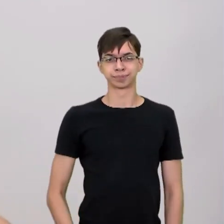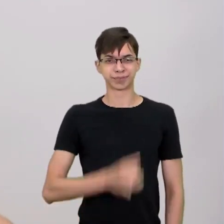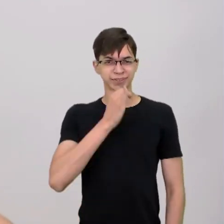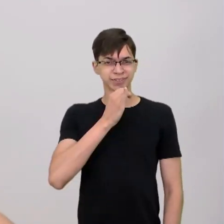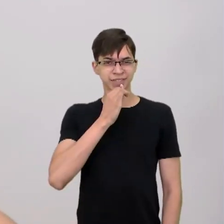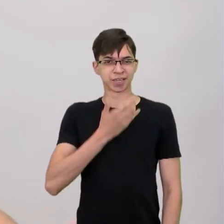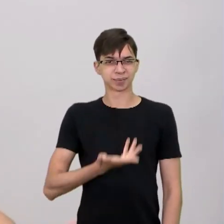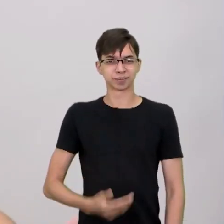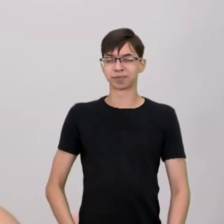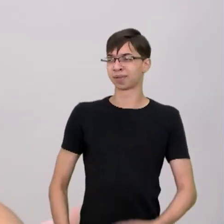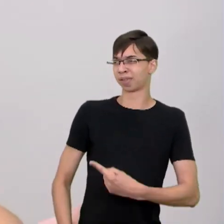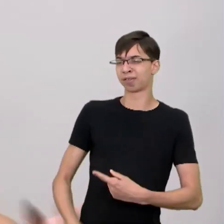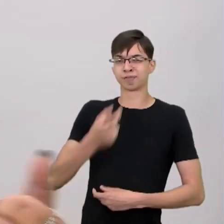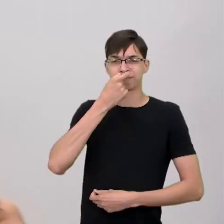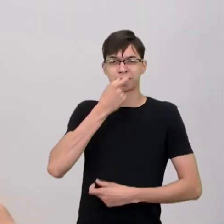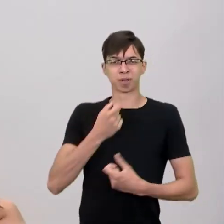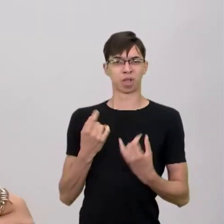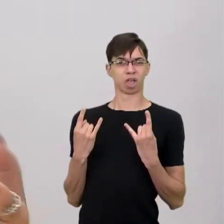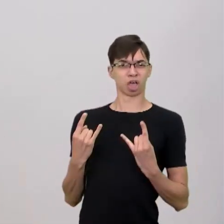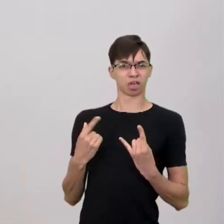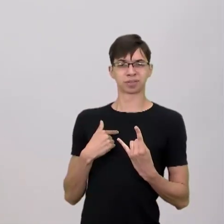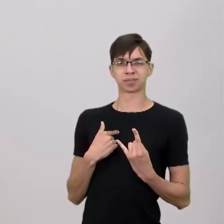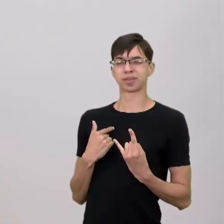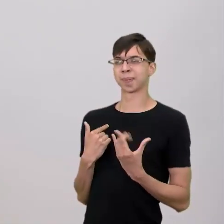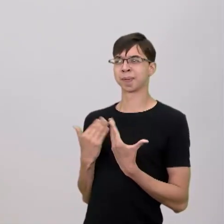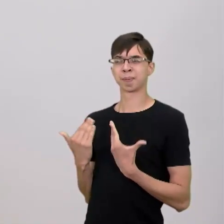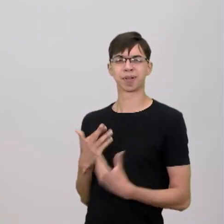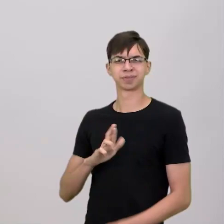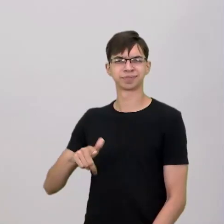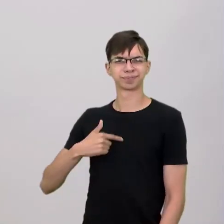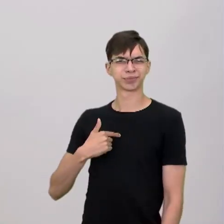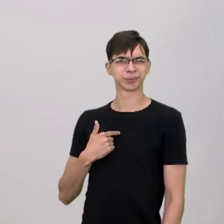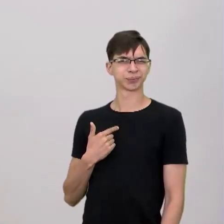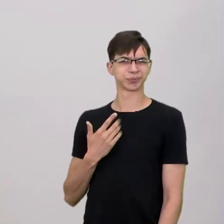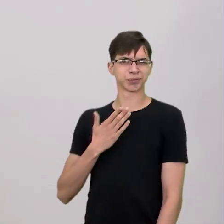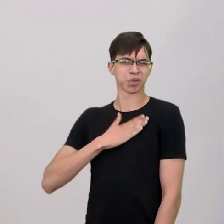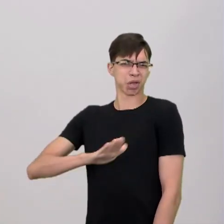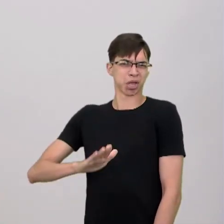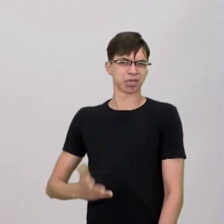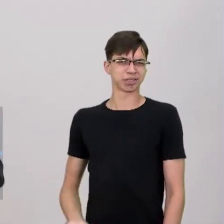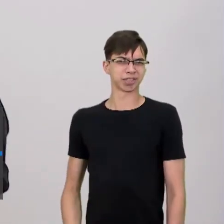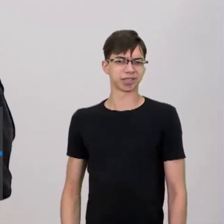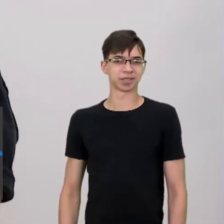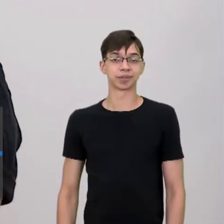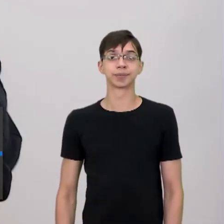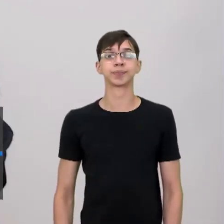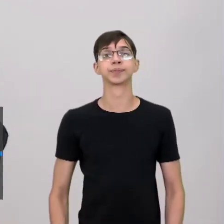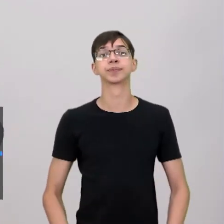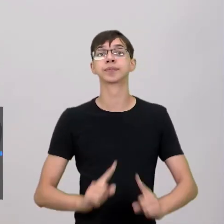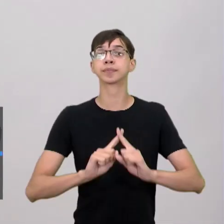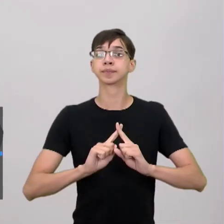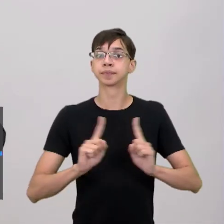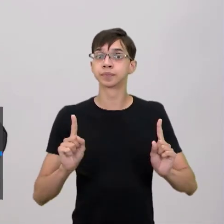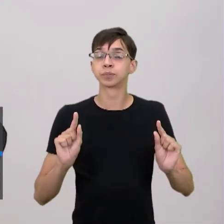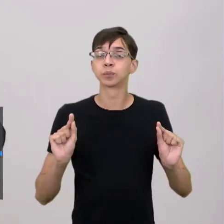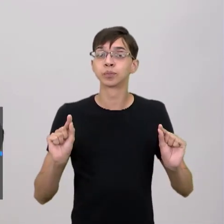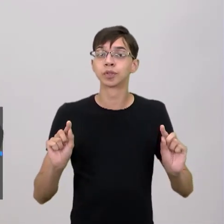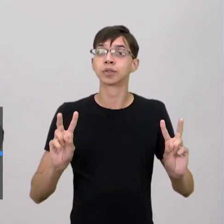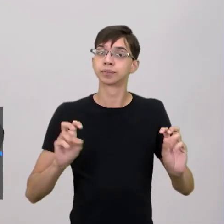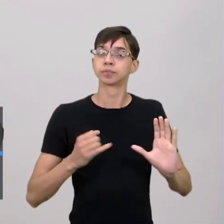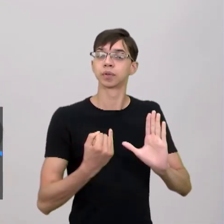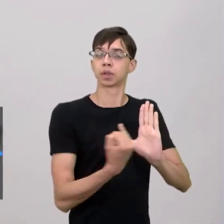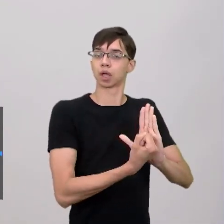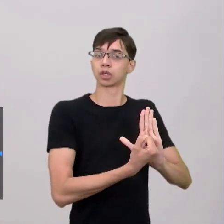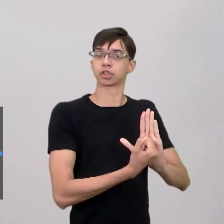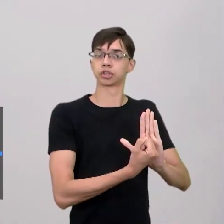porque eu não curto isso, né? Ou que as pessoas, esse modelo é o que normalmente a gente chama de